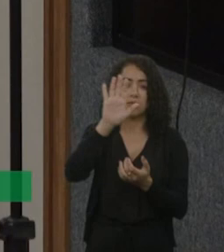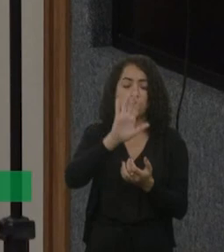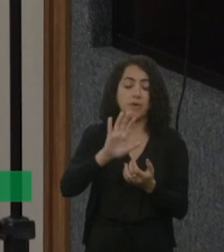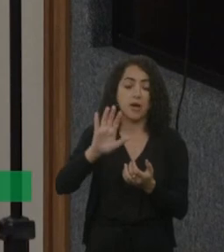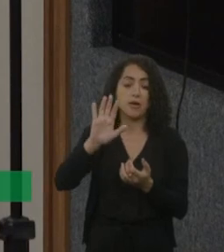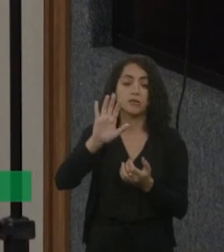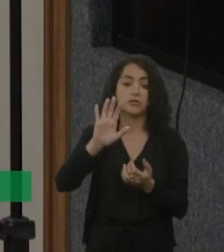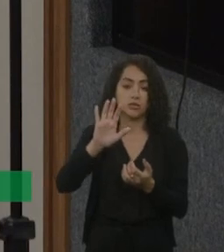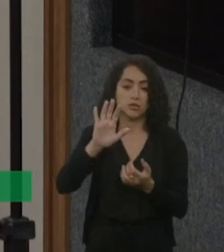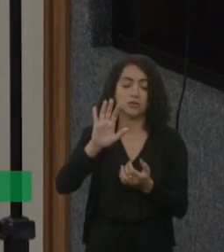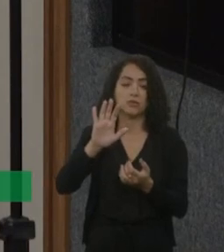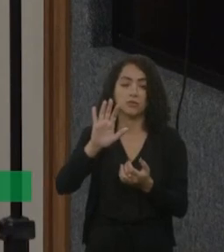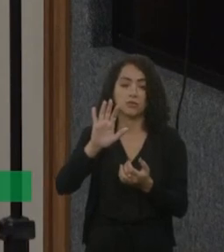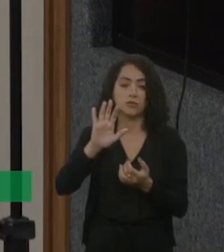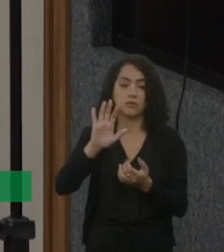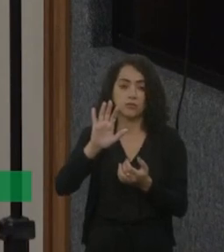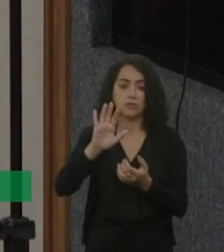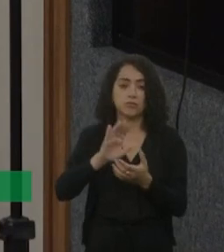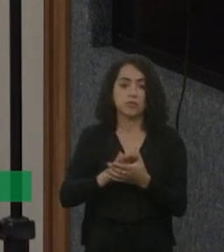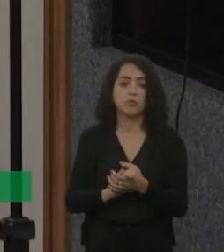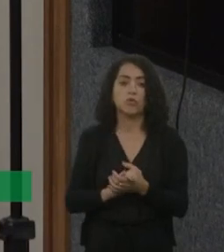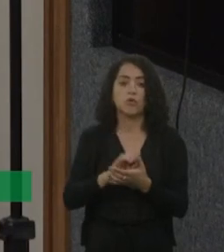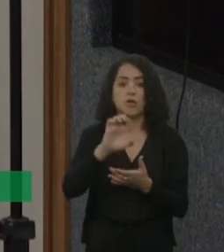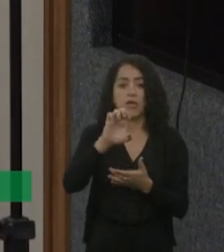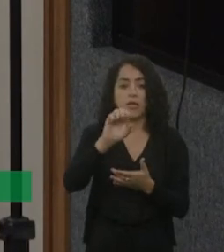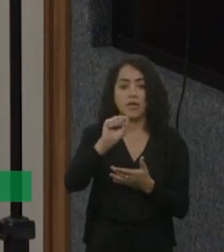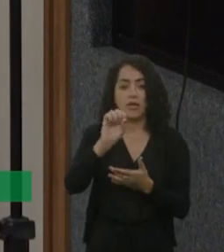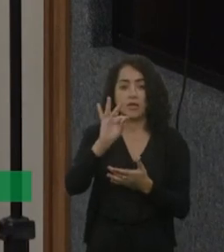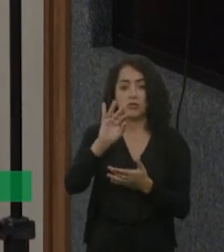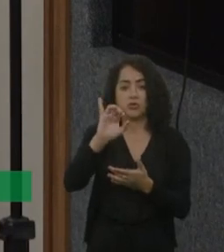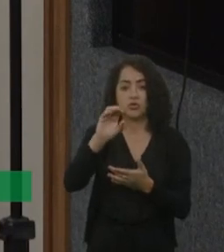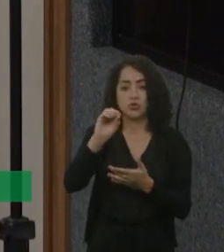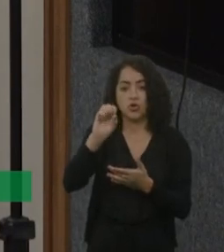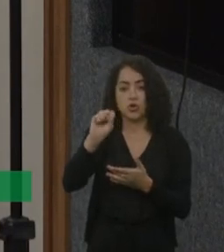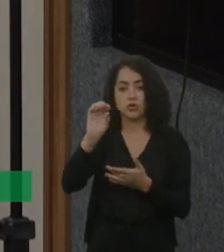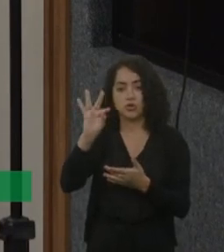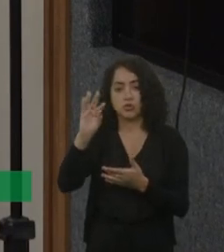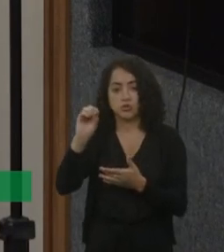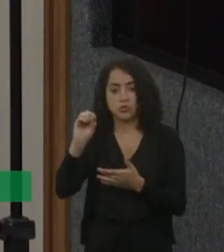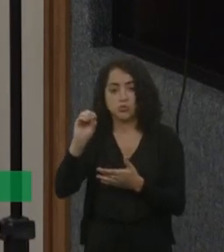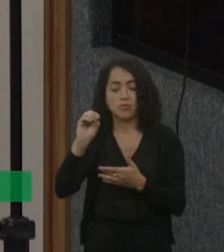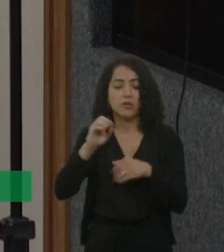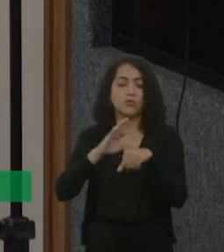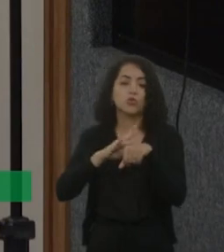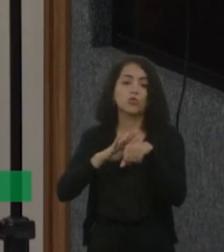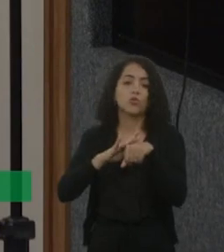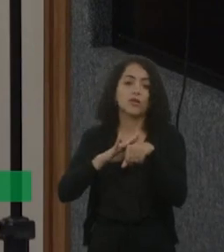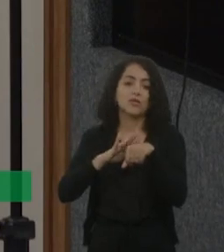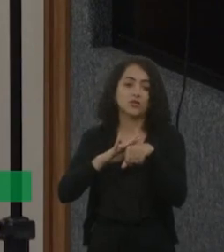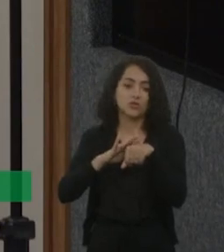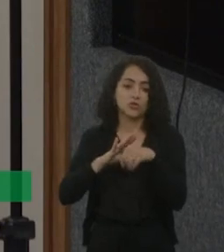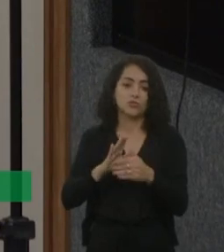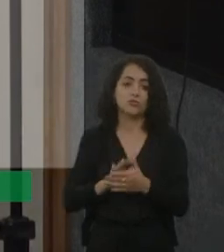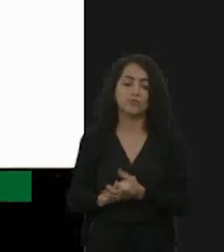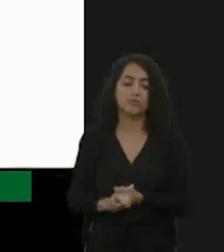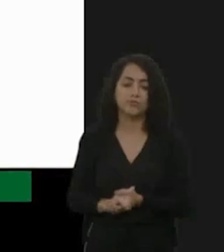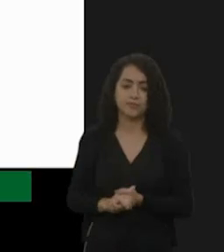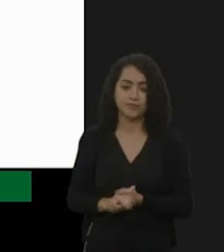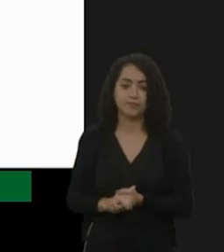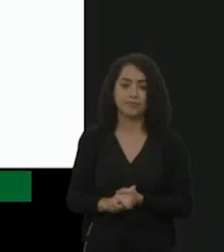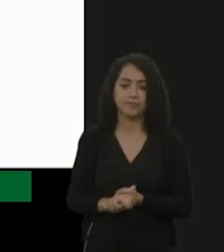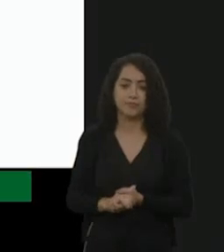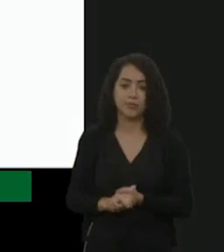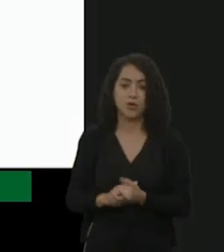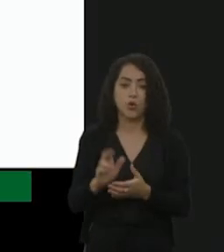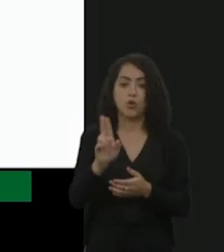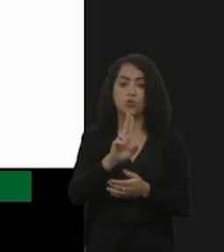imagem de um histiócito. O que é um histiócito? É um macrófago ativado, é um macrófago doente. A gente chama isso de histiócito. Então, e o nome